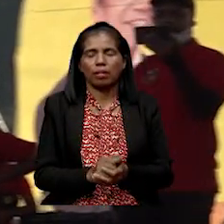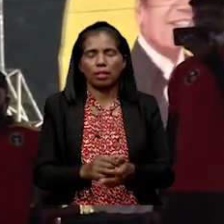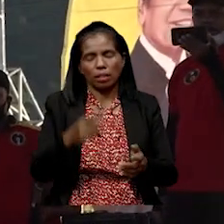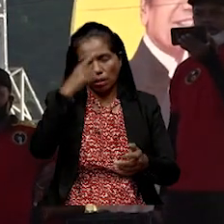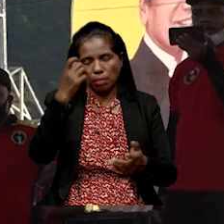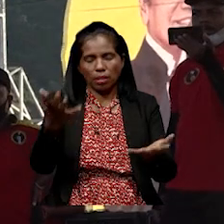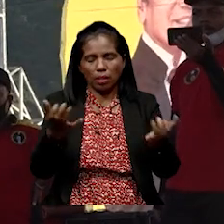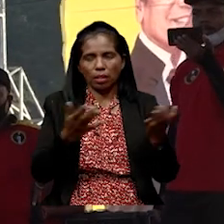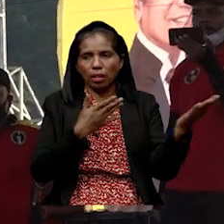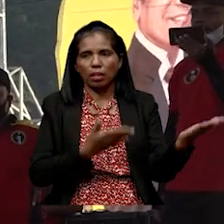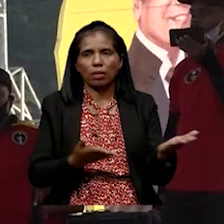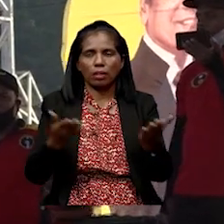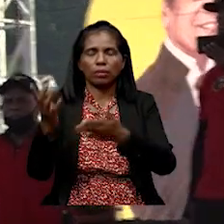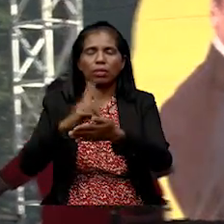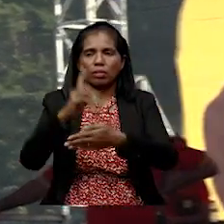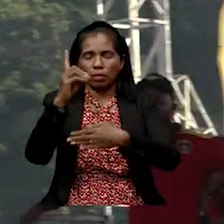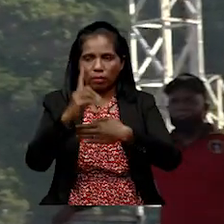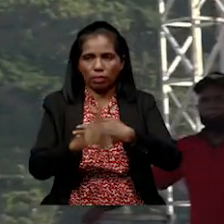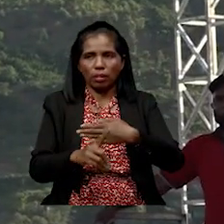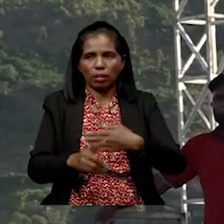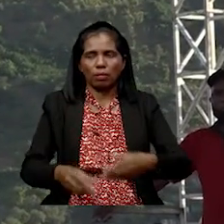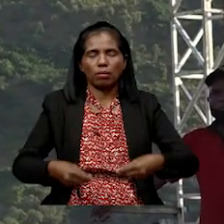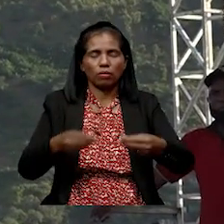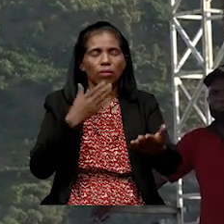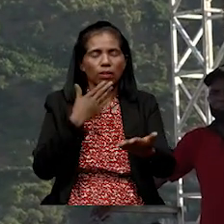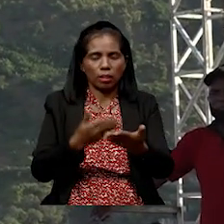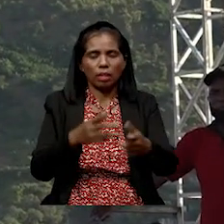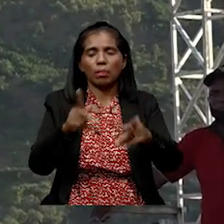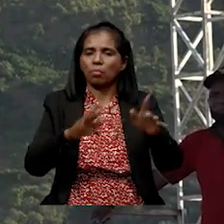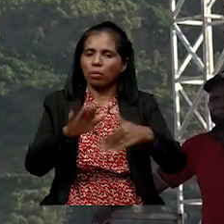que lore processo de desenvolvimento e debate com o benefício para o povo toma.